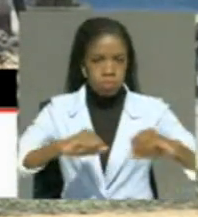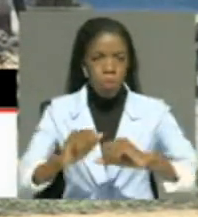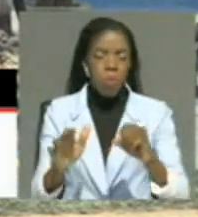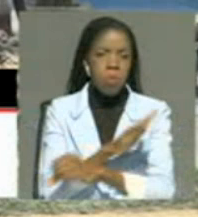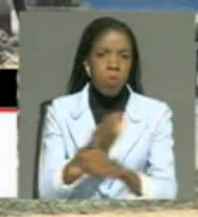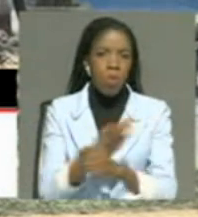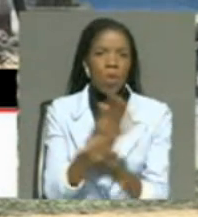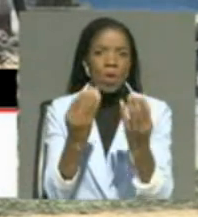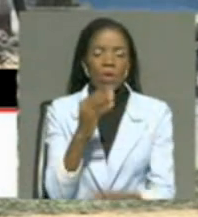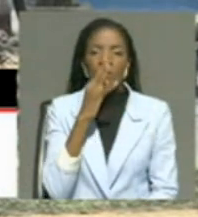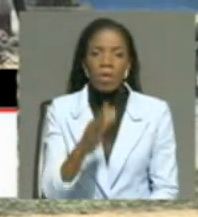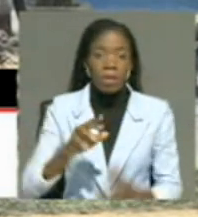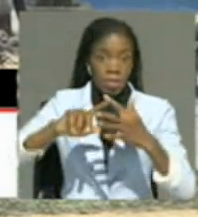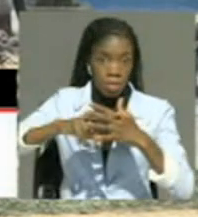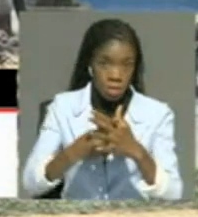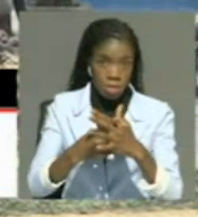muito ativamente no início